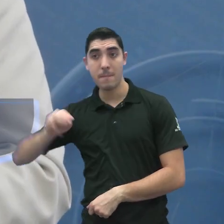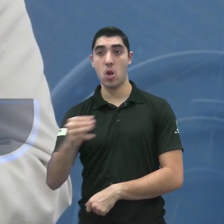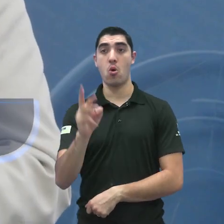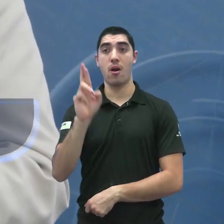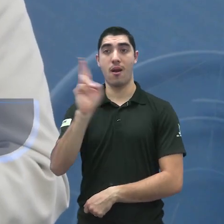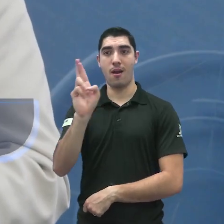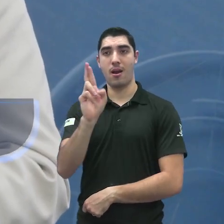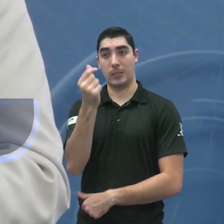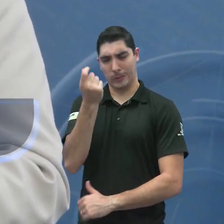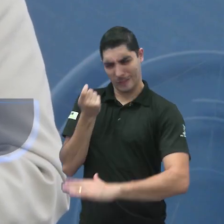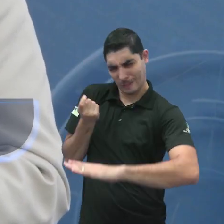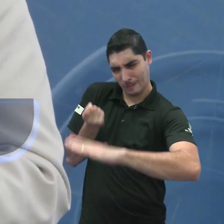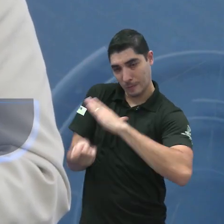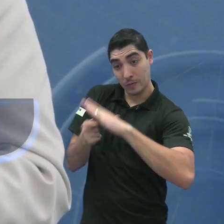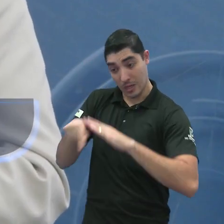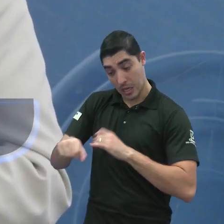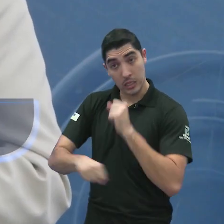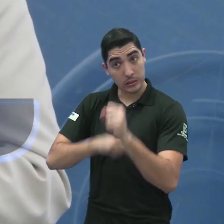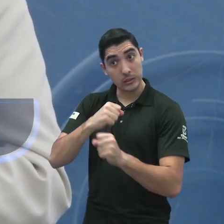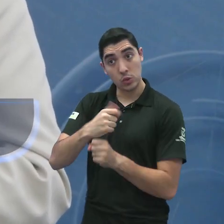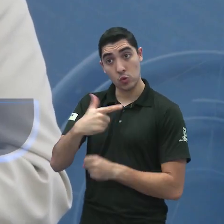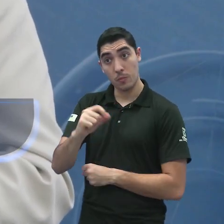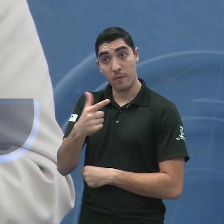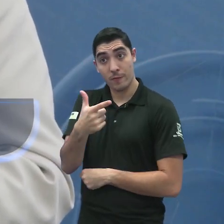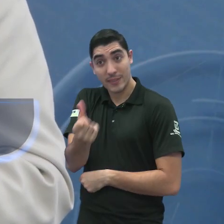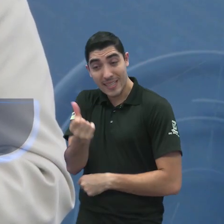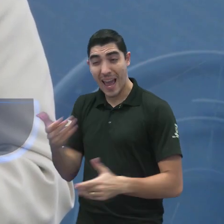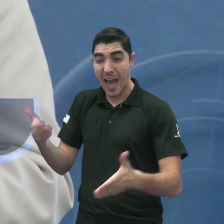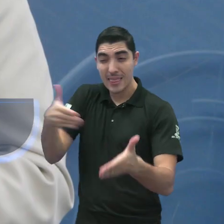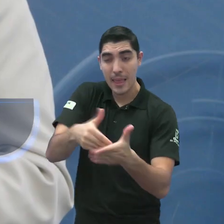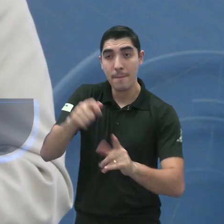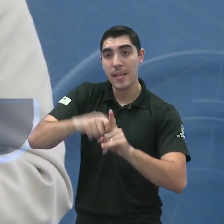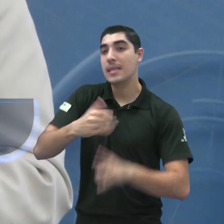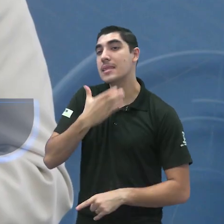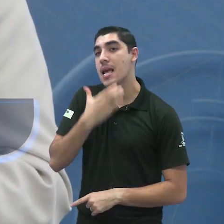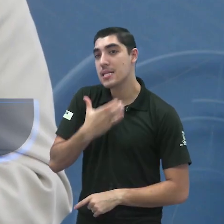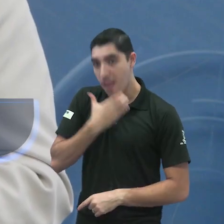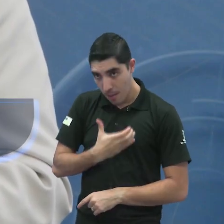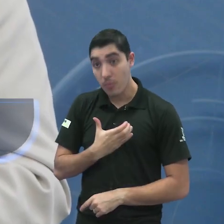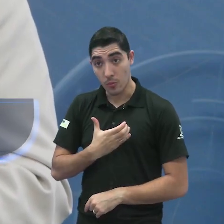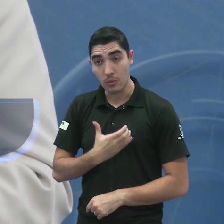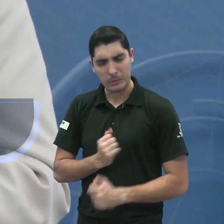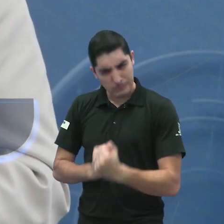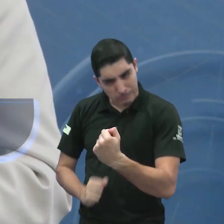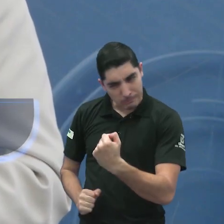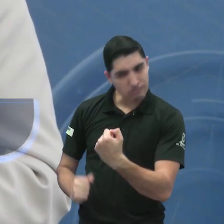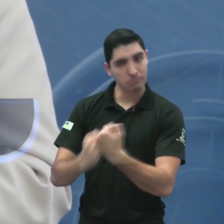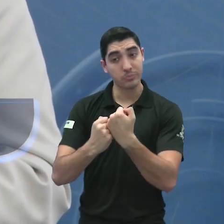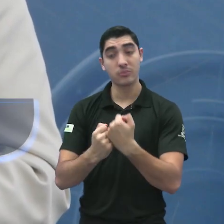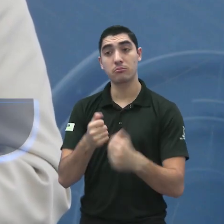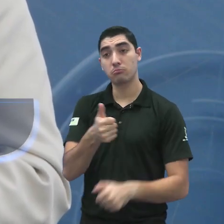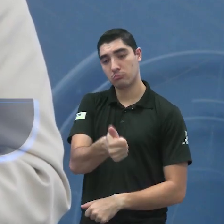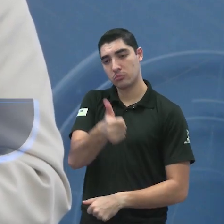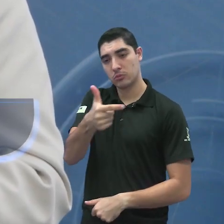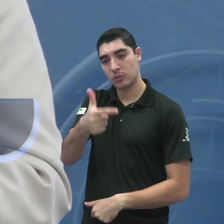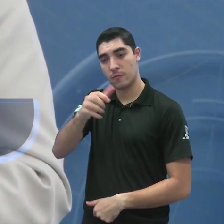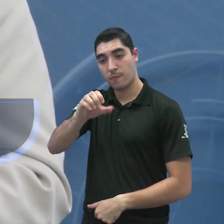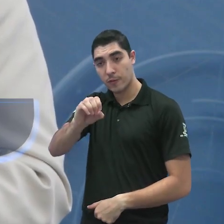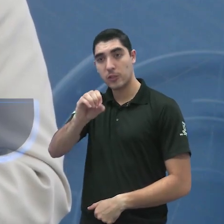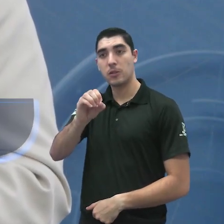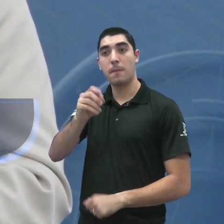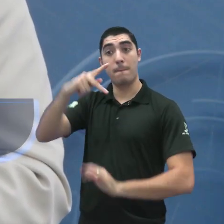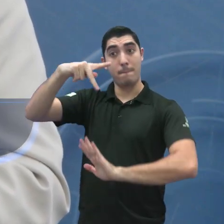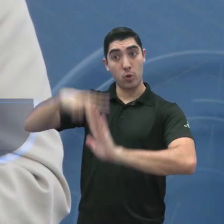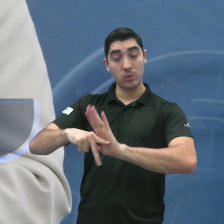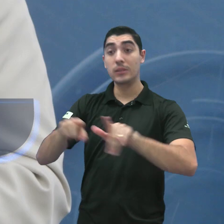até esse ano, né? Até o final de 2026, com apoio a 120 projetos e mais de